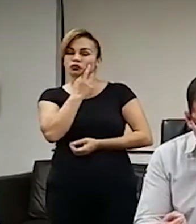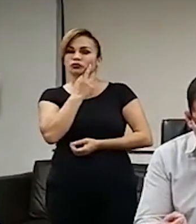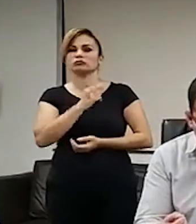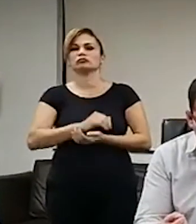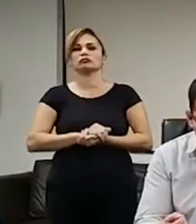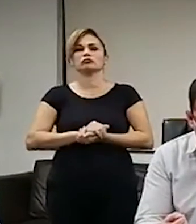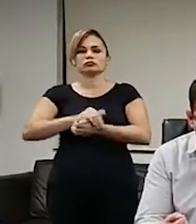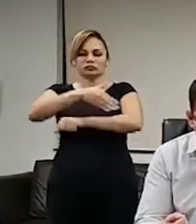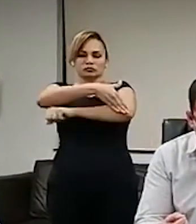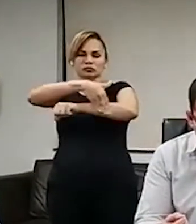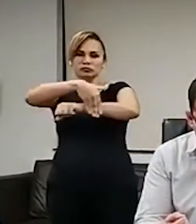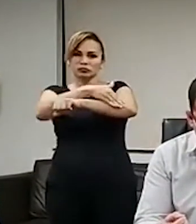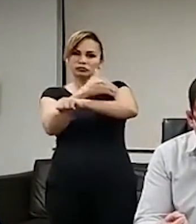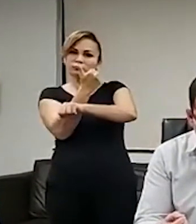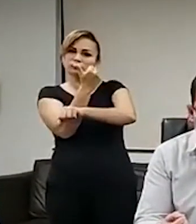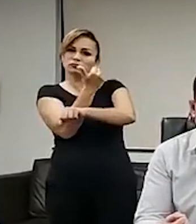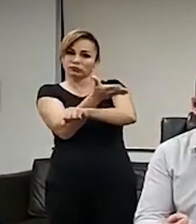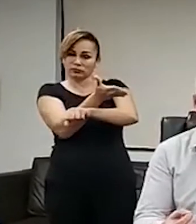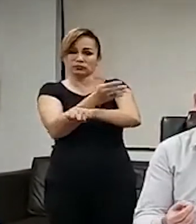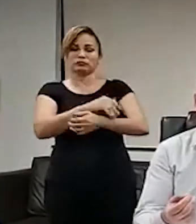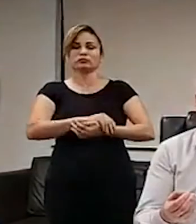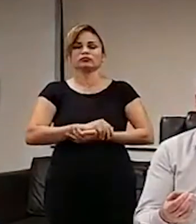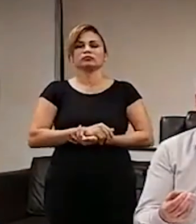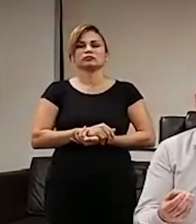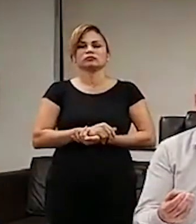das rodovias, bem como